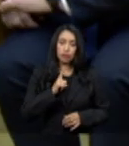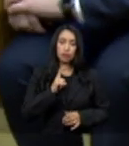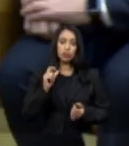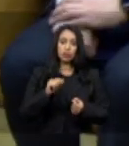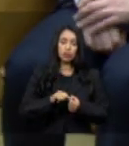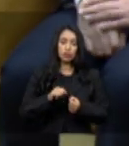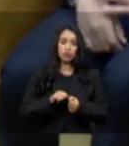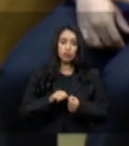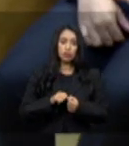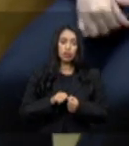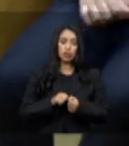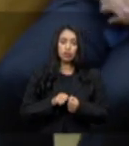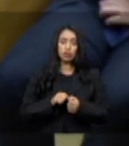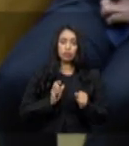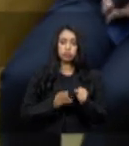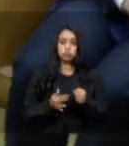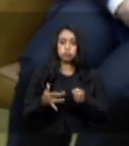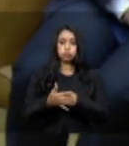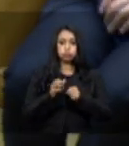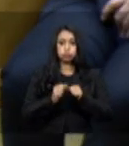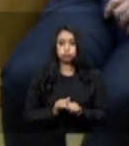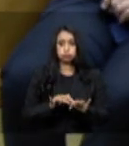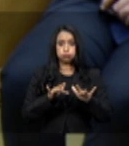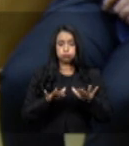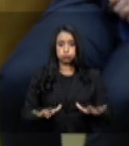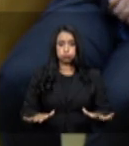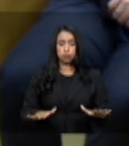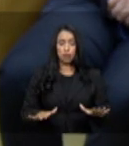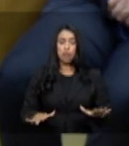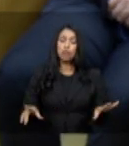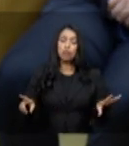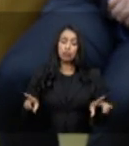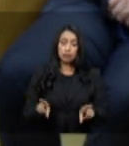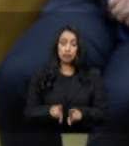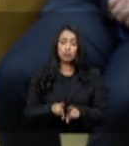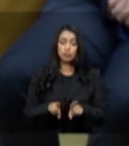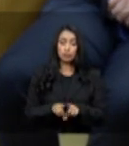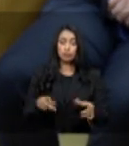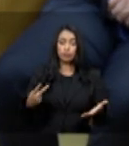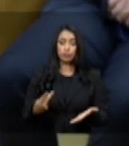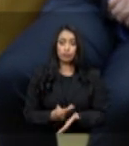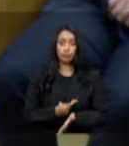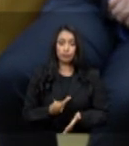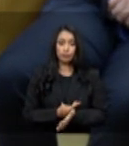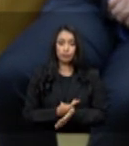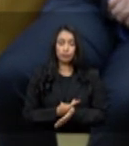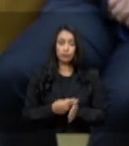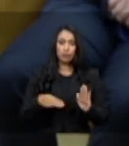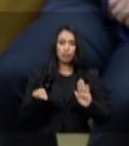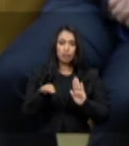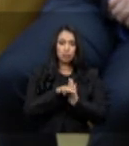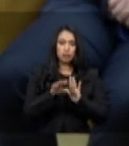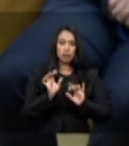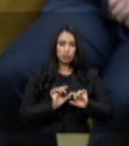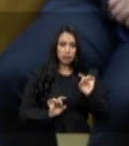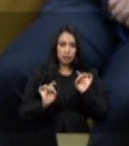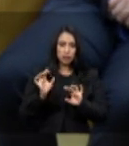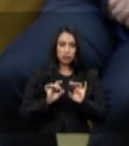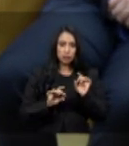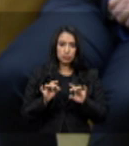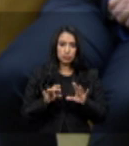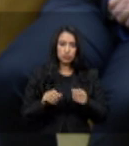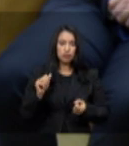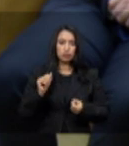a esta pandemia do coronavírus e paralelamente a esta circunstância medidas específicas